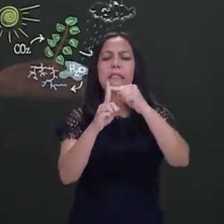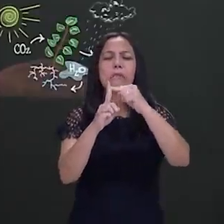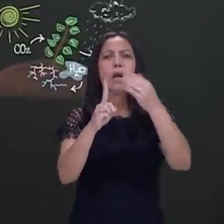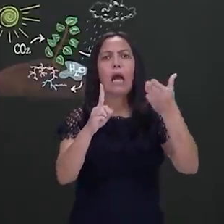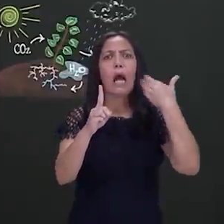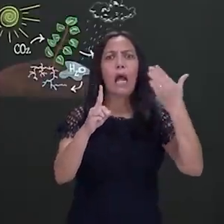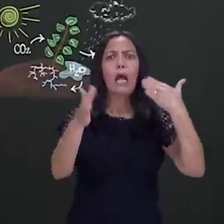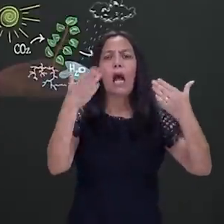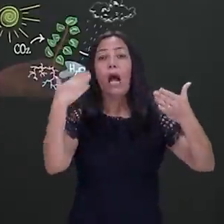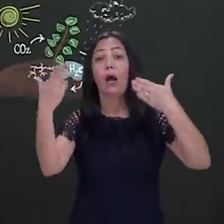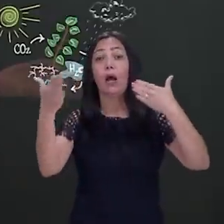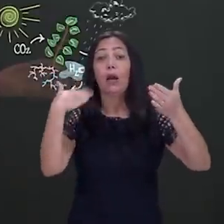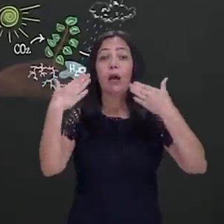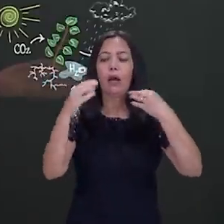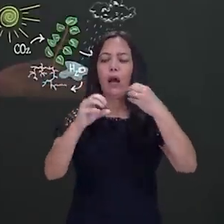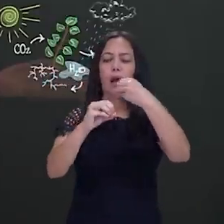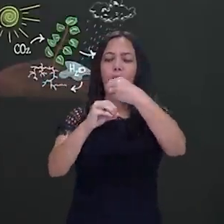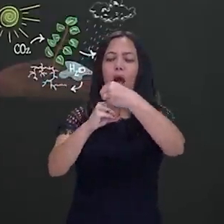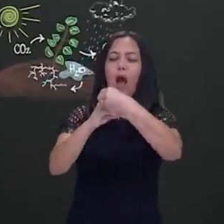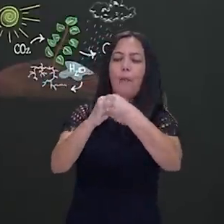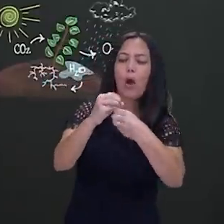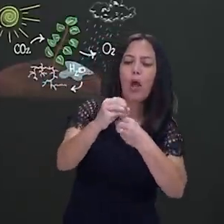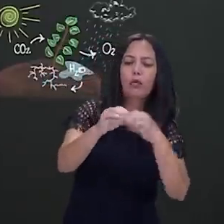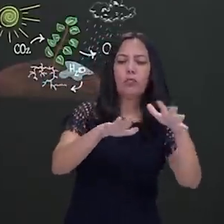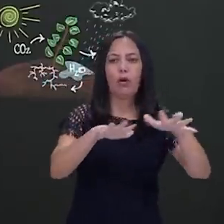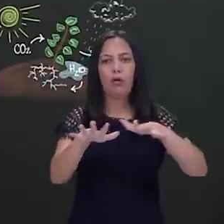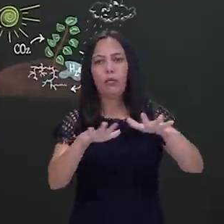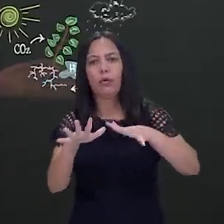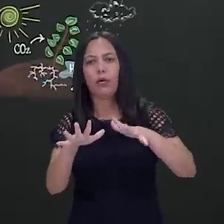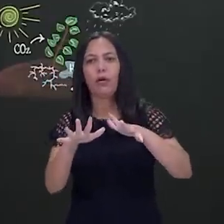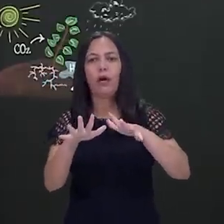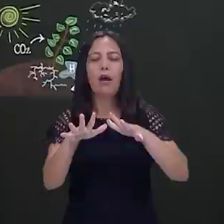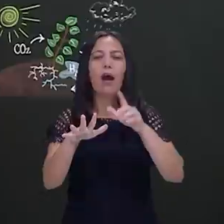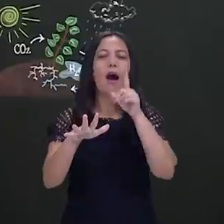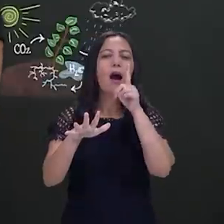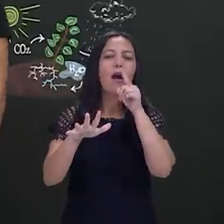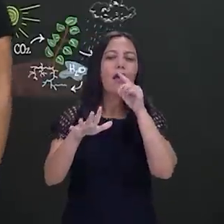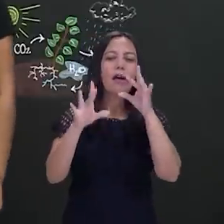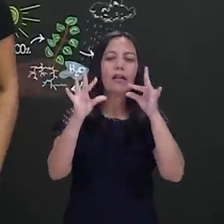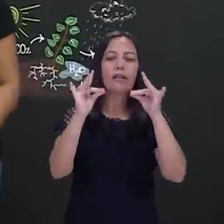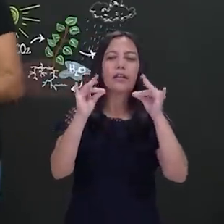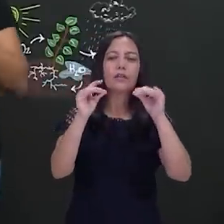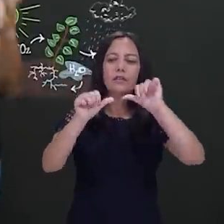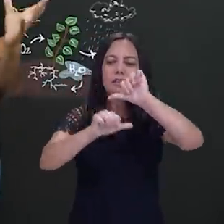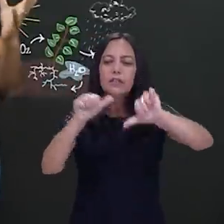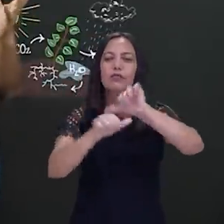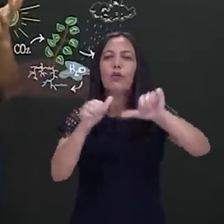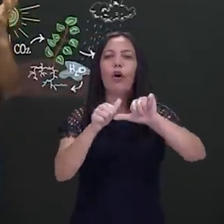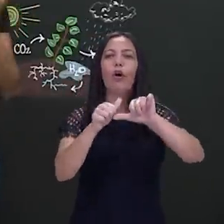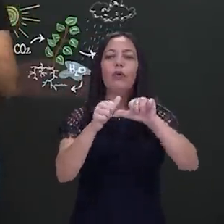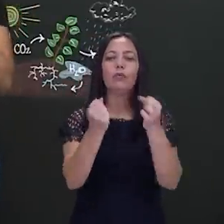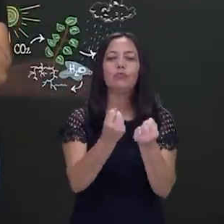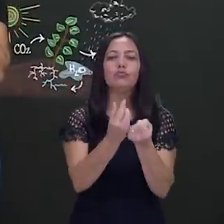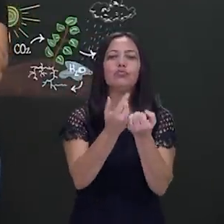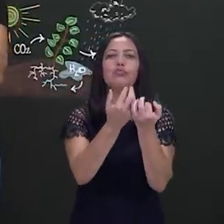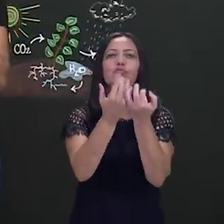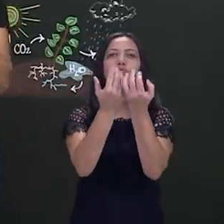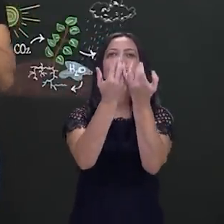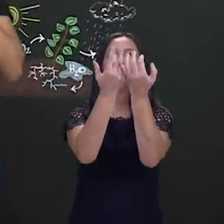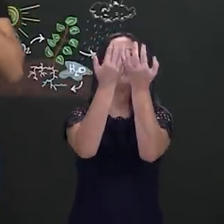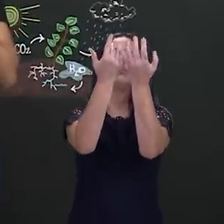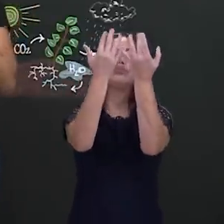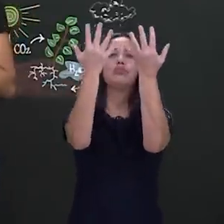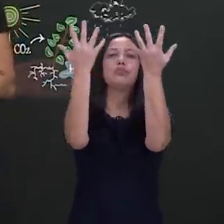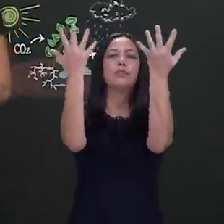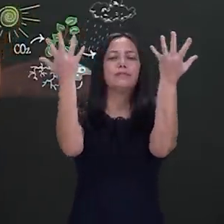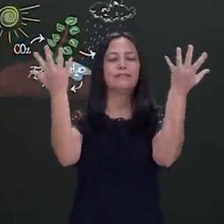calor, calor, calor, as moléculas se agitam cada vez mais e esse líquido vai então para o estado gasoso. Vai sumindo ele